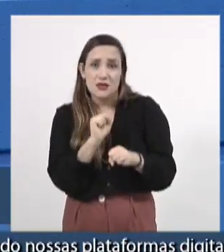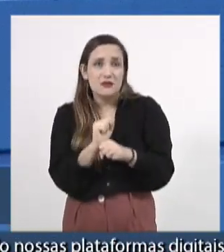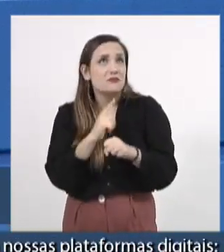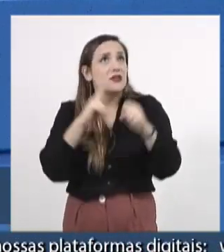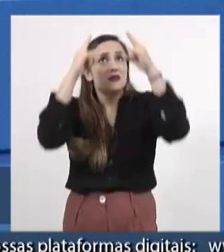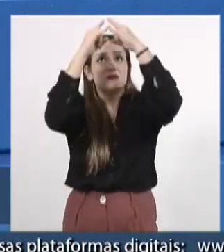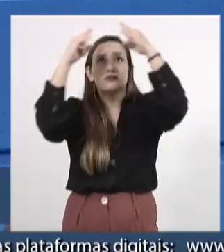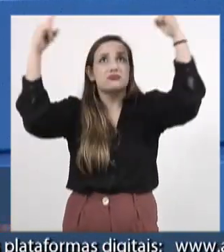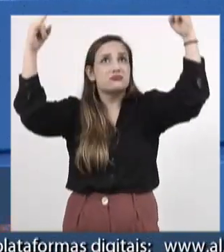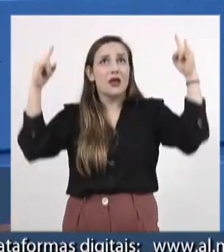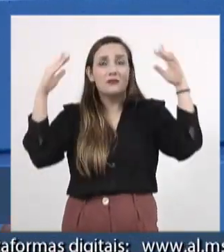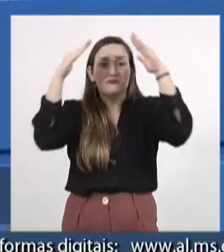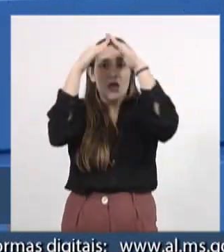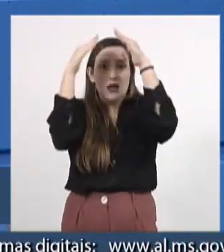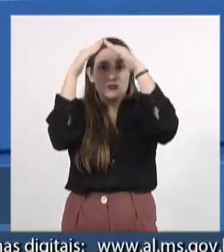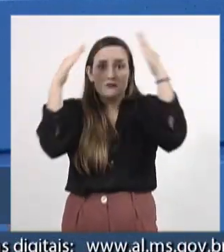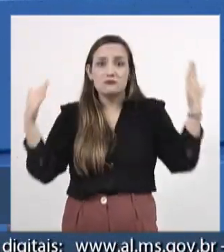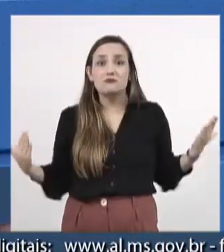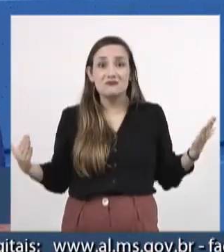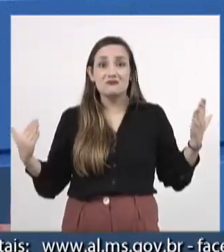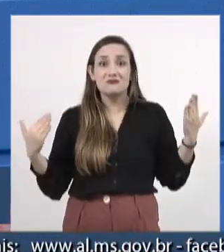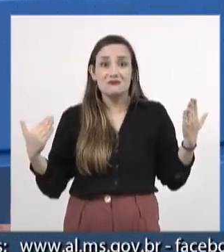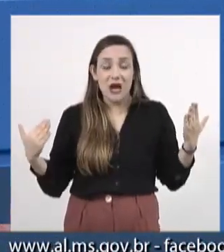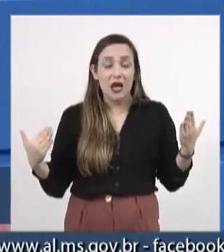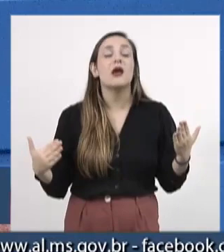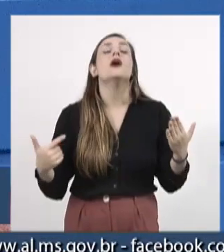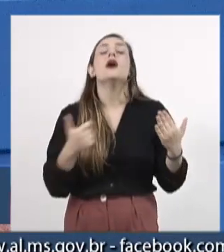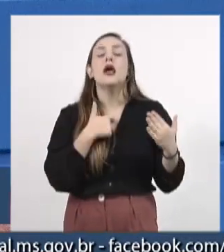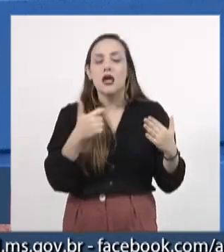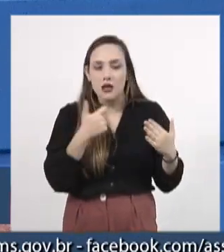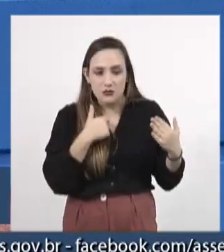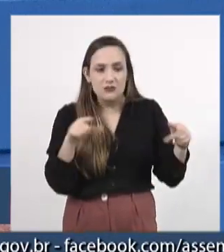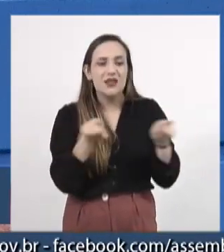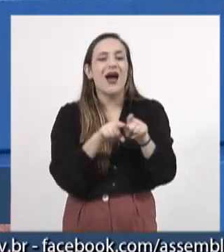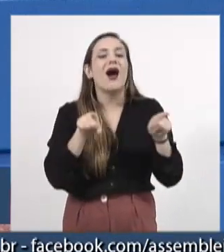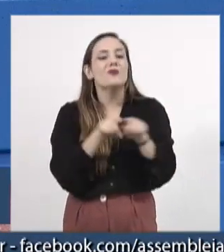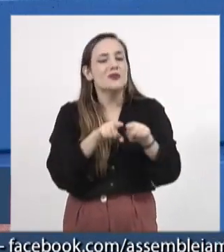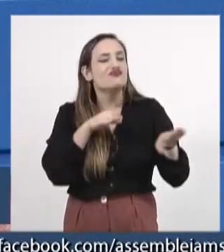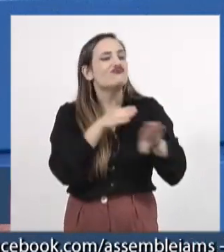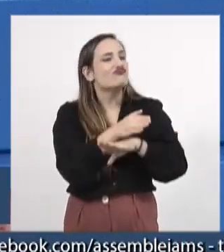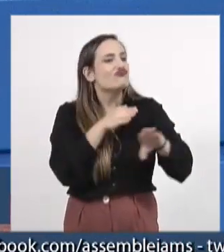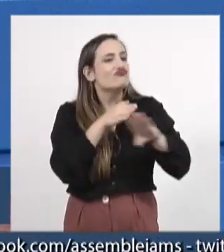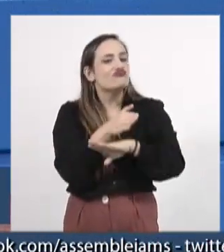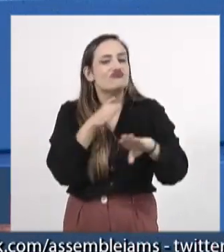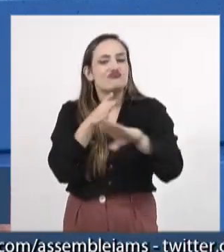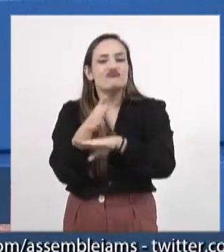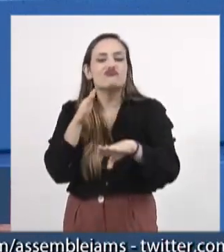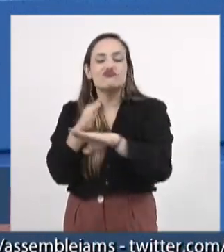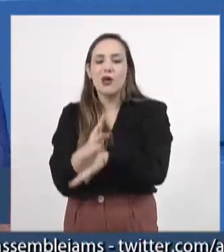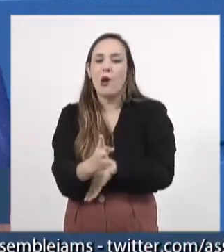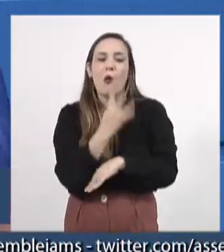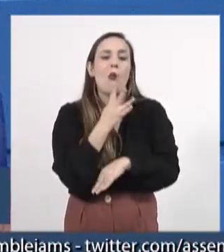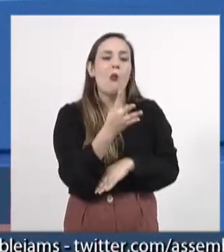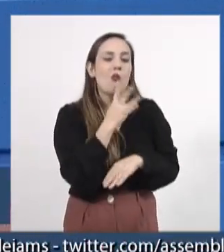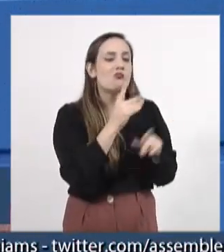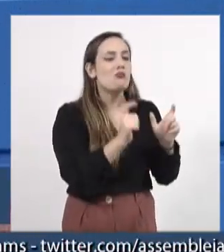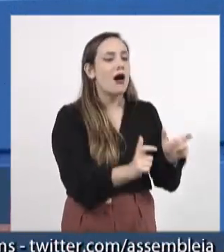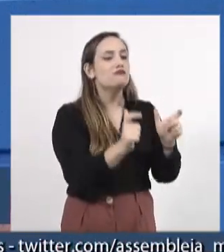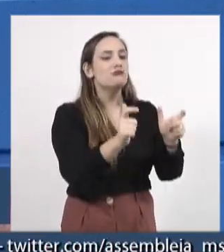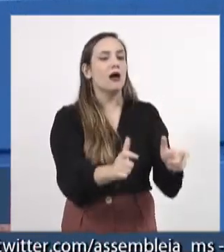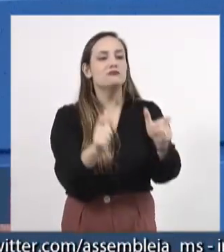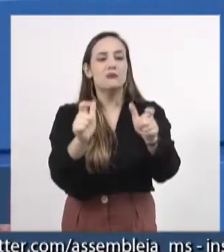teto, né? Essa é a necessidade. Eu estive também nesses espaços, conhecendo esses lugares, participei